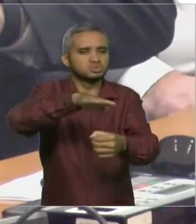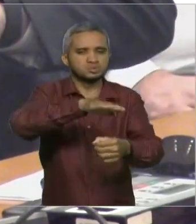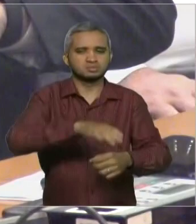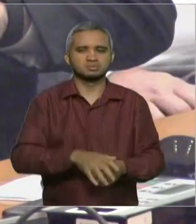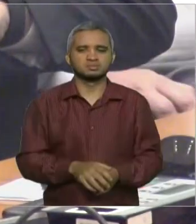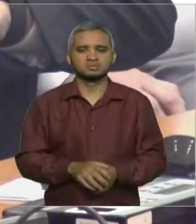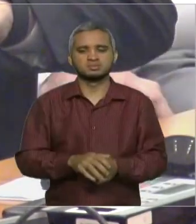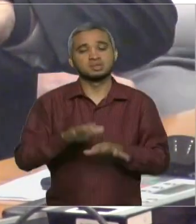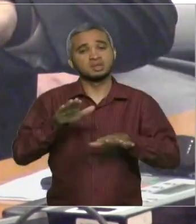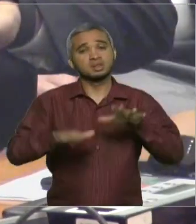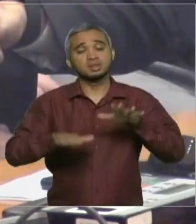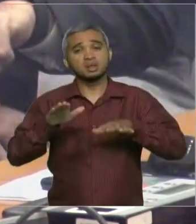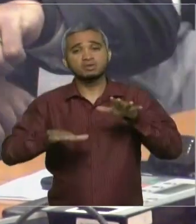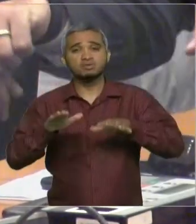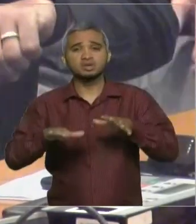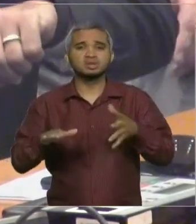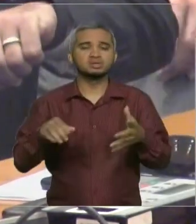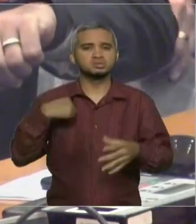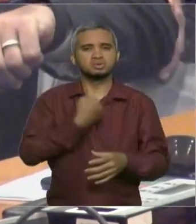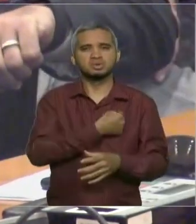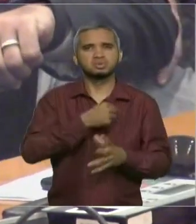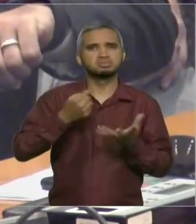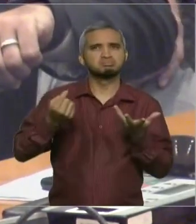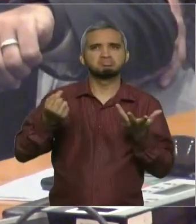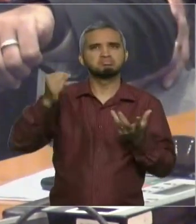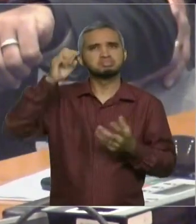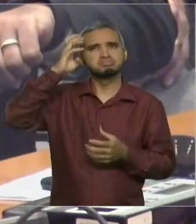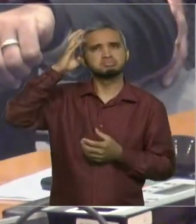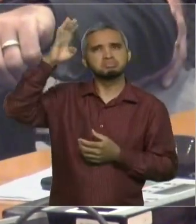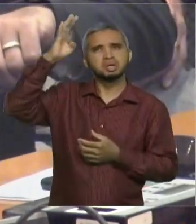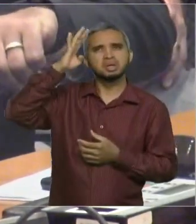talvez a gente nunca imagine que